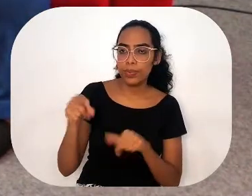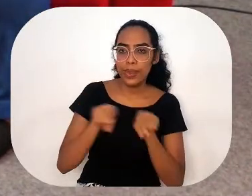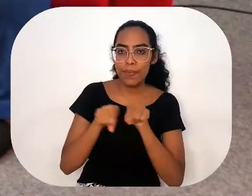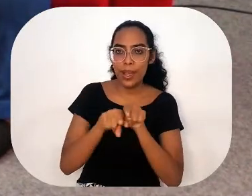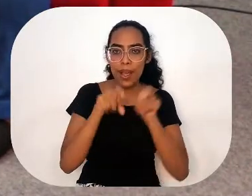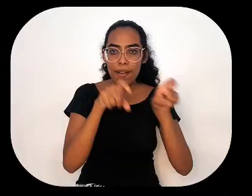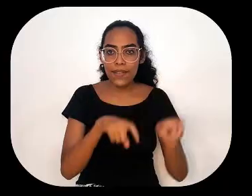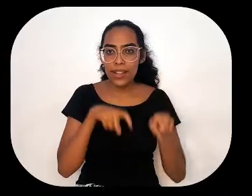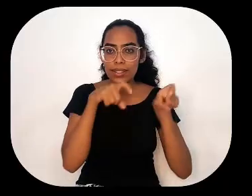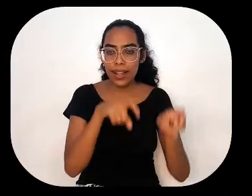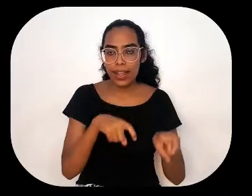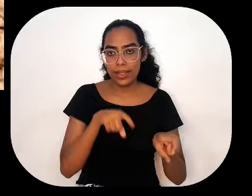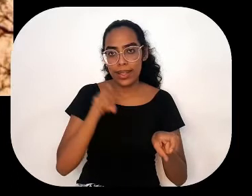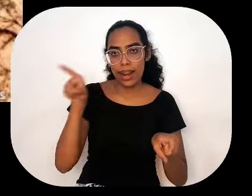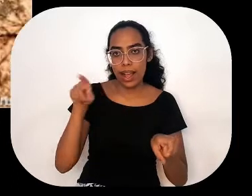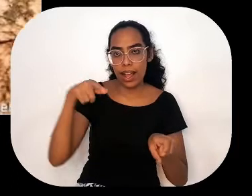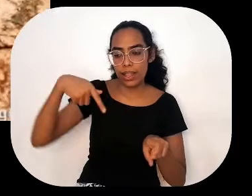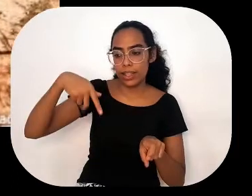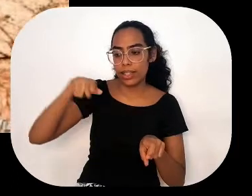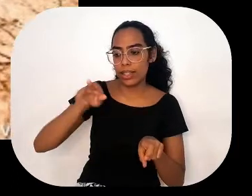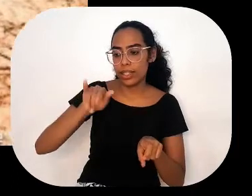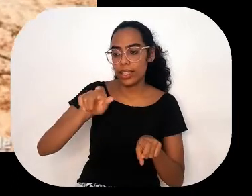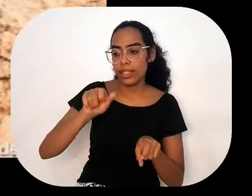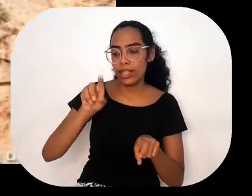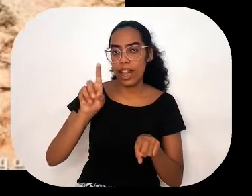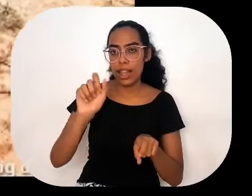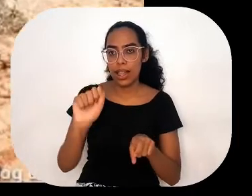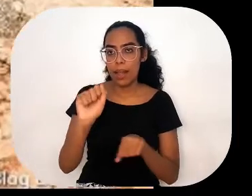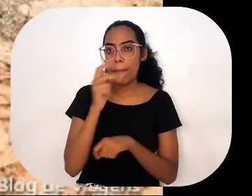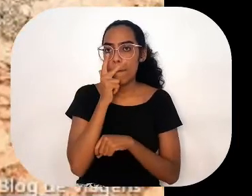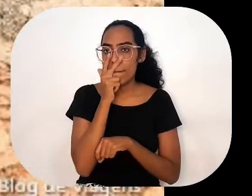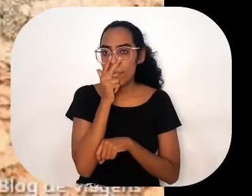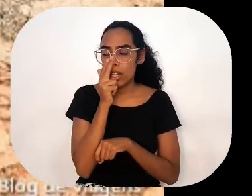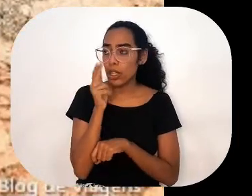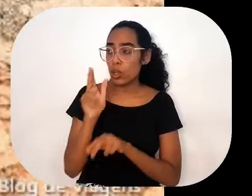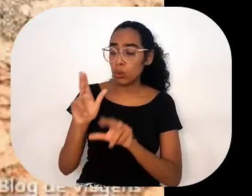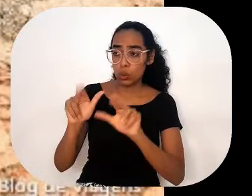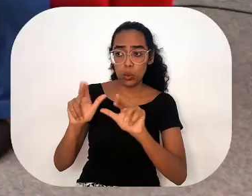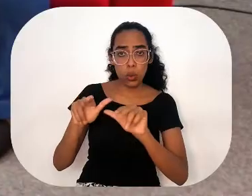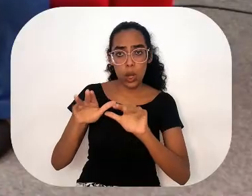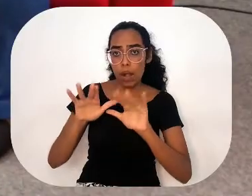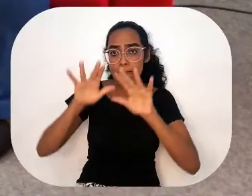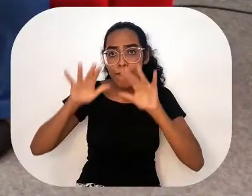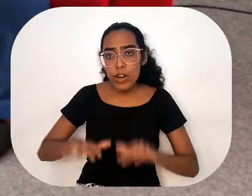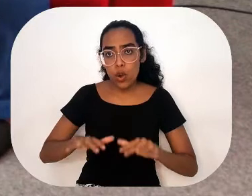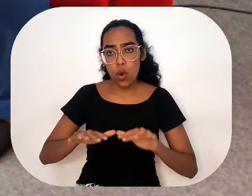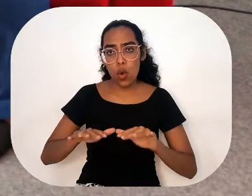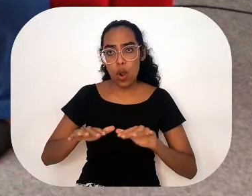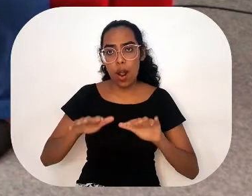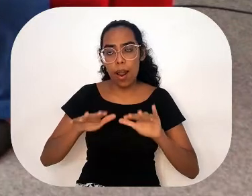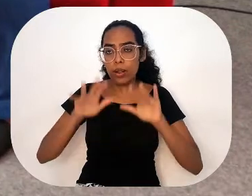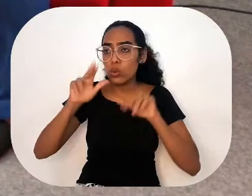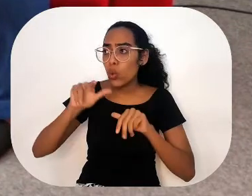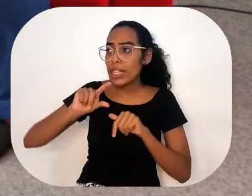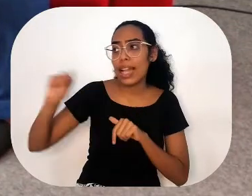preservadas a fazenda em Quixadá é é como se ela de fato Não deixasse esses lugares e